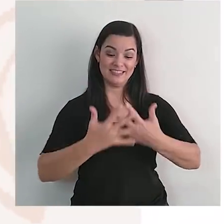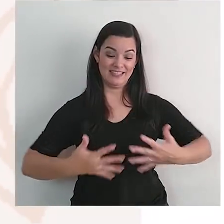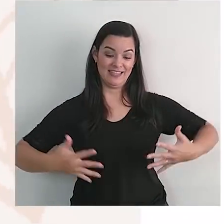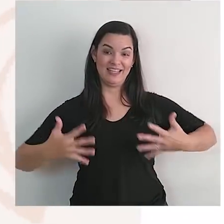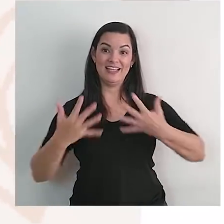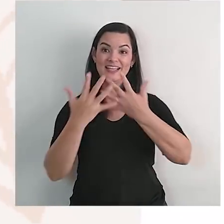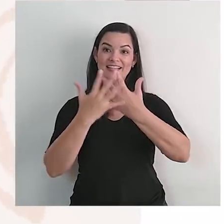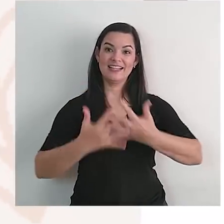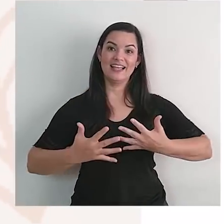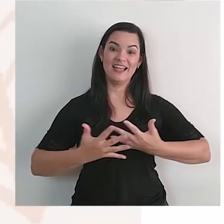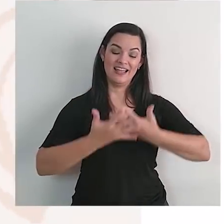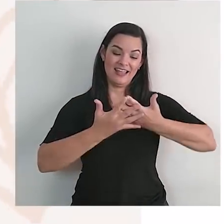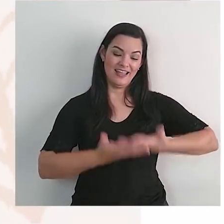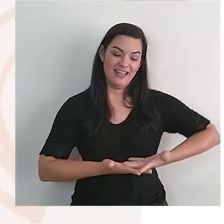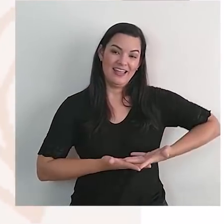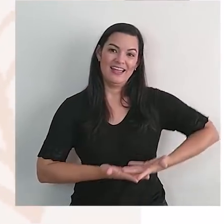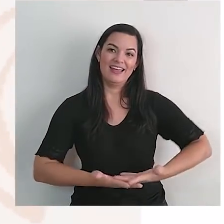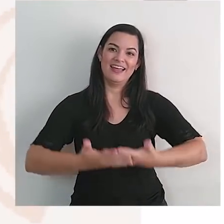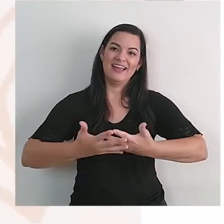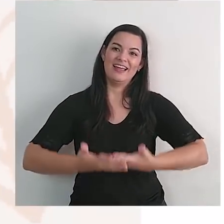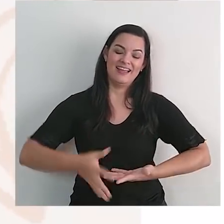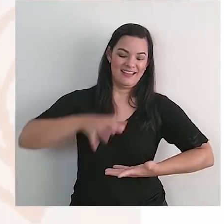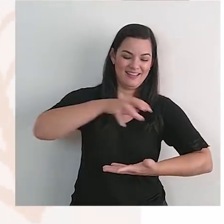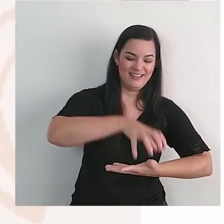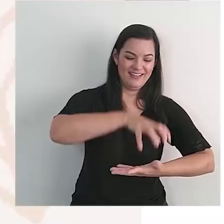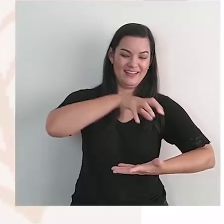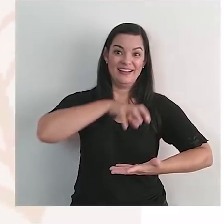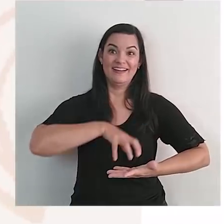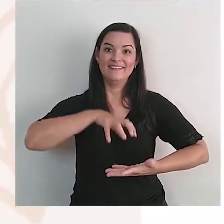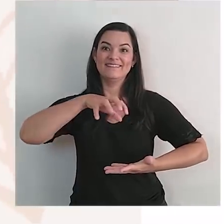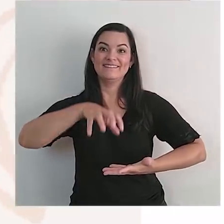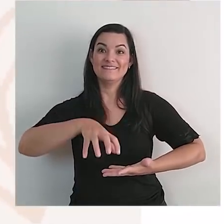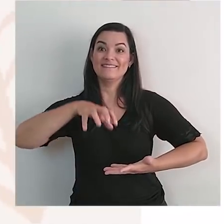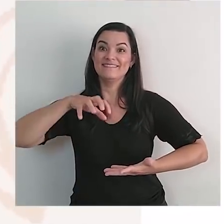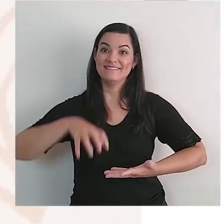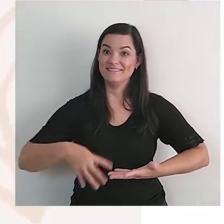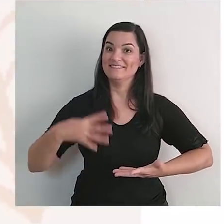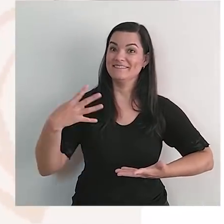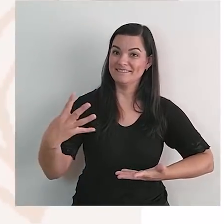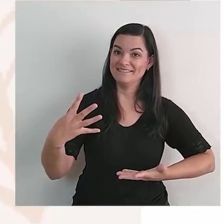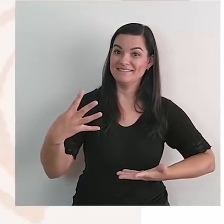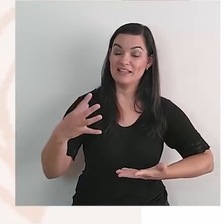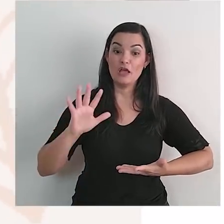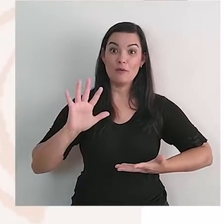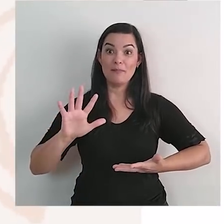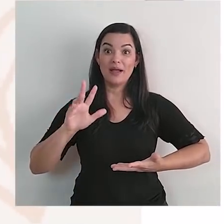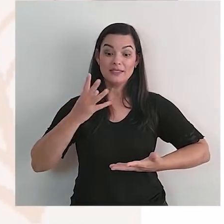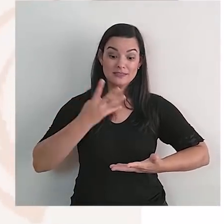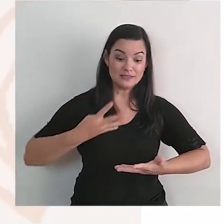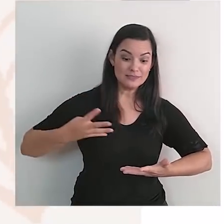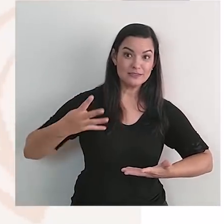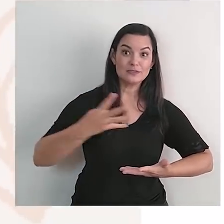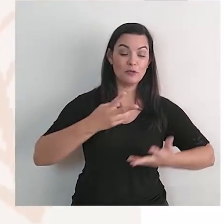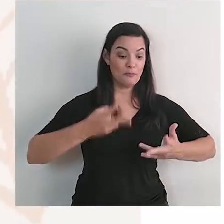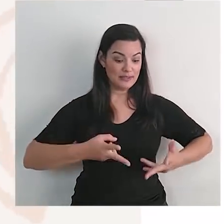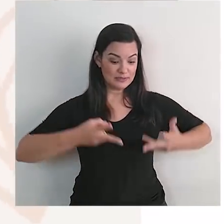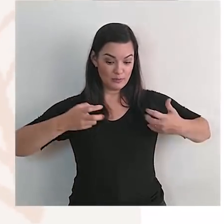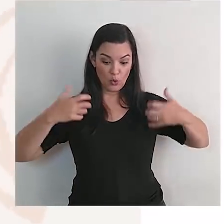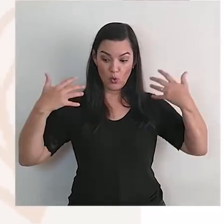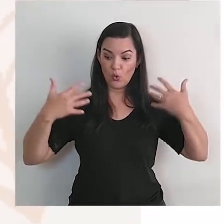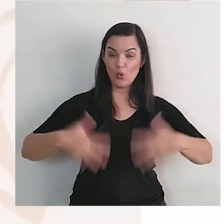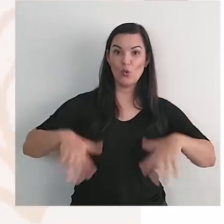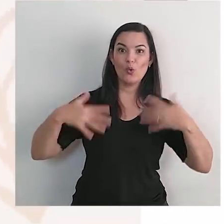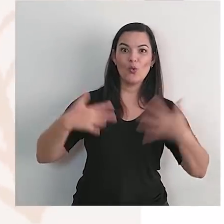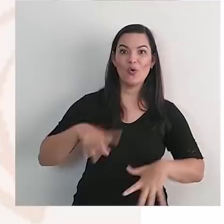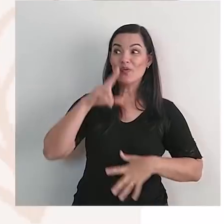se balançavam numa teia de aranha, mas quando viram que a